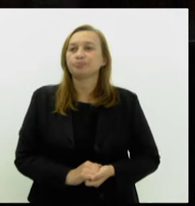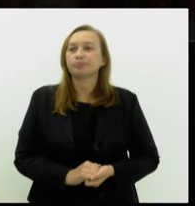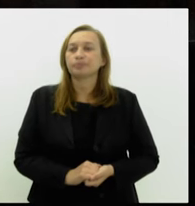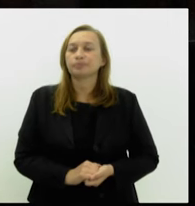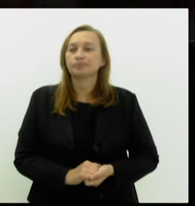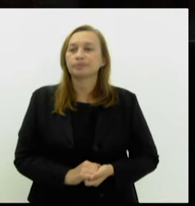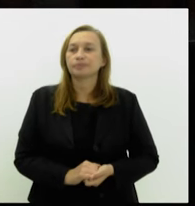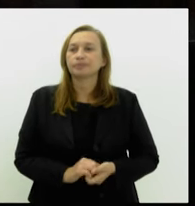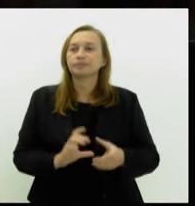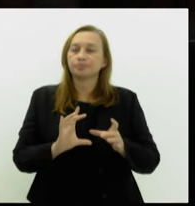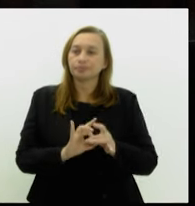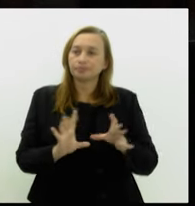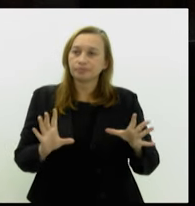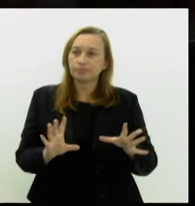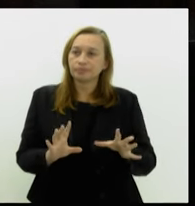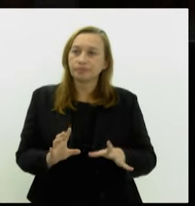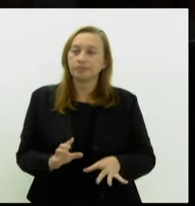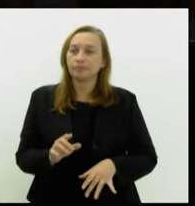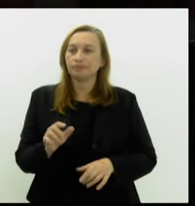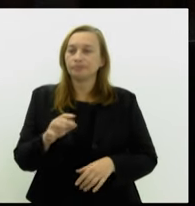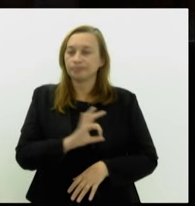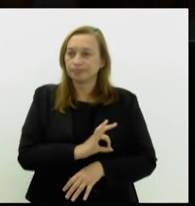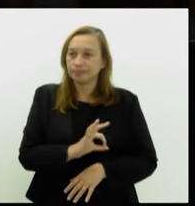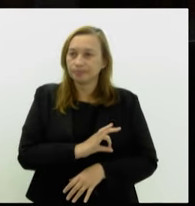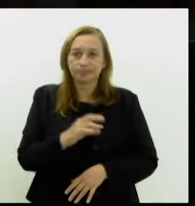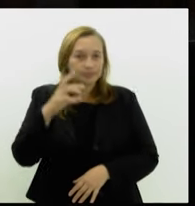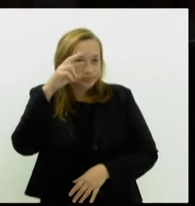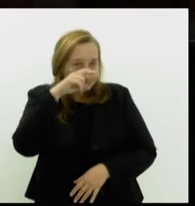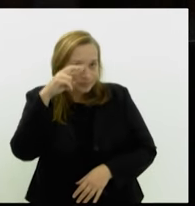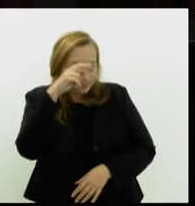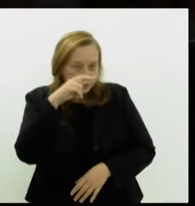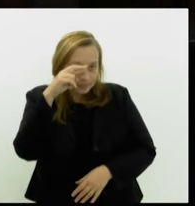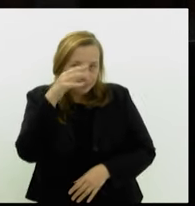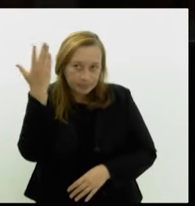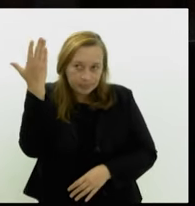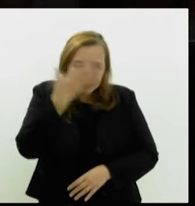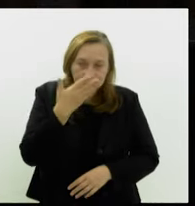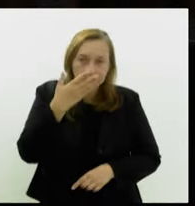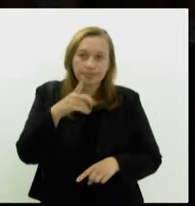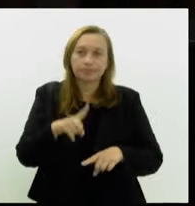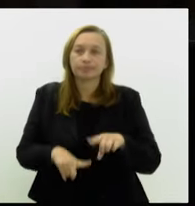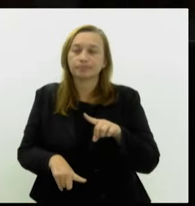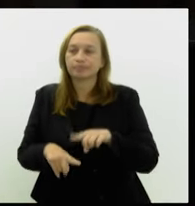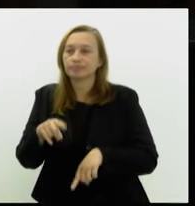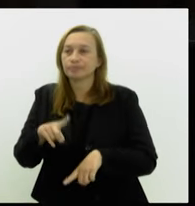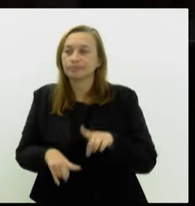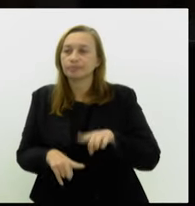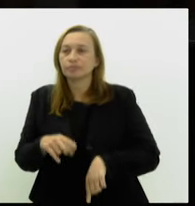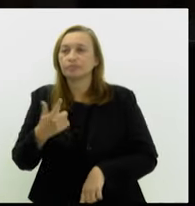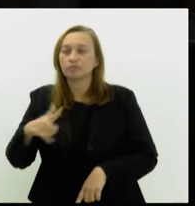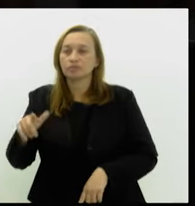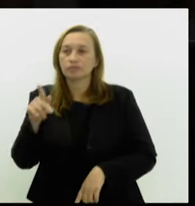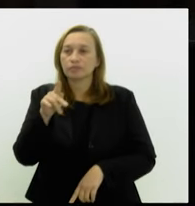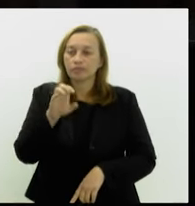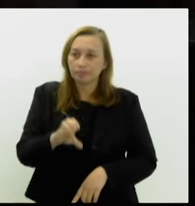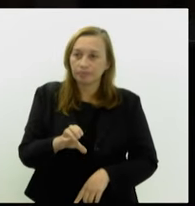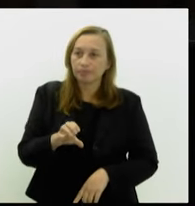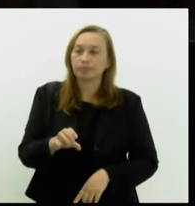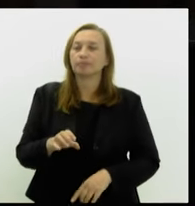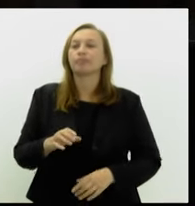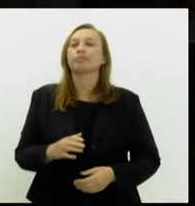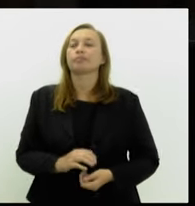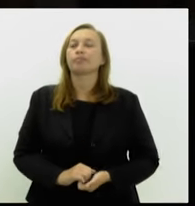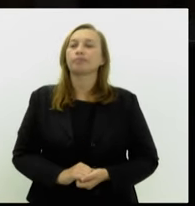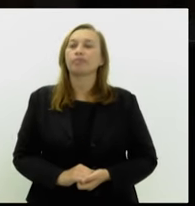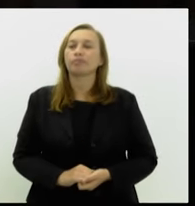autonomia daqueles que vão investigar com base em provas materiais. Outra PEC que a gente entrou aqui, que